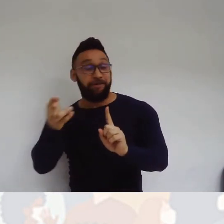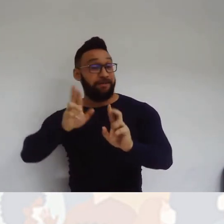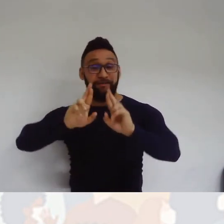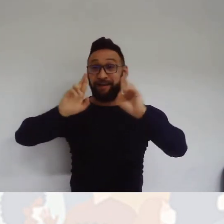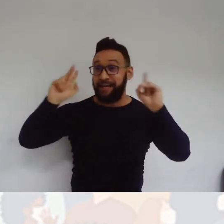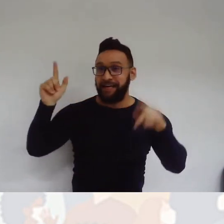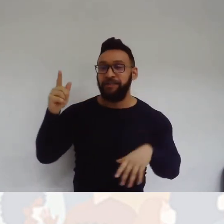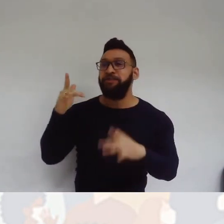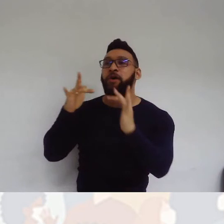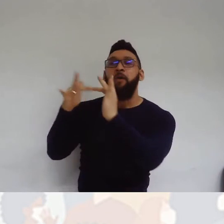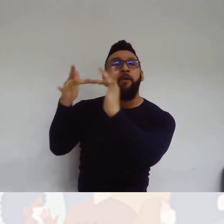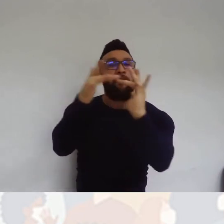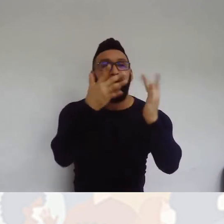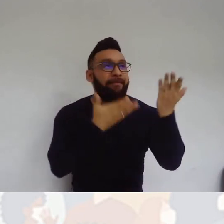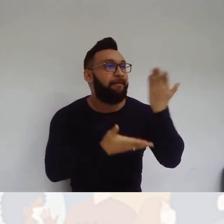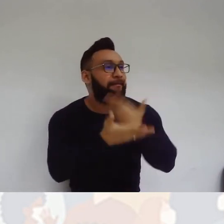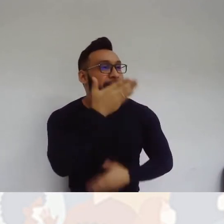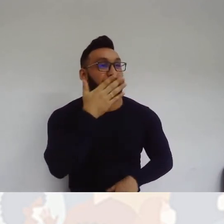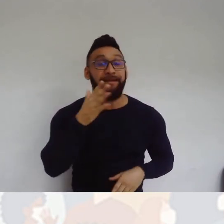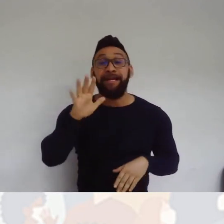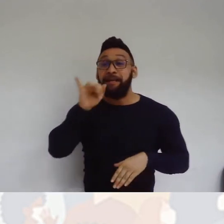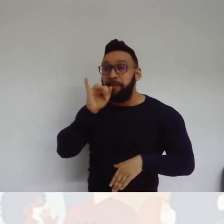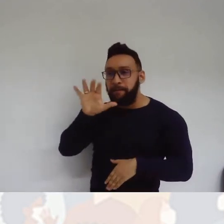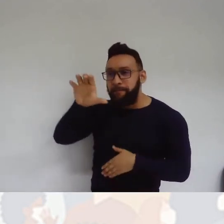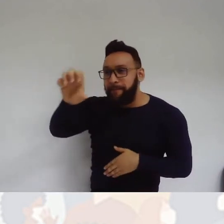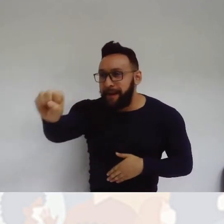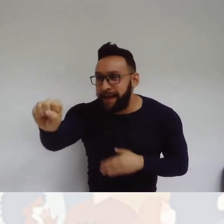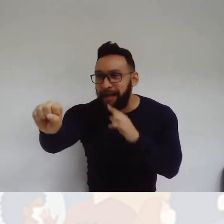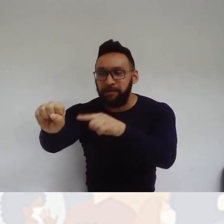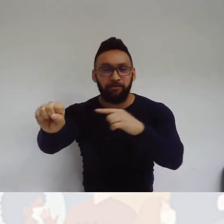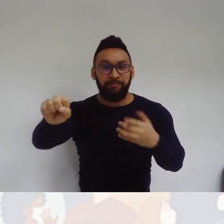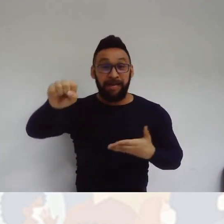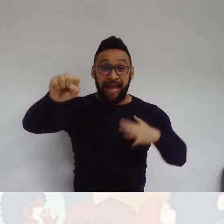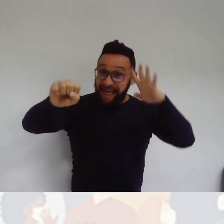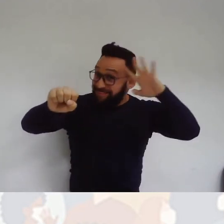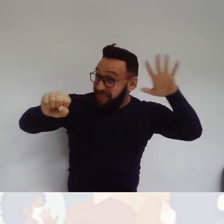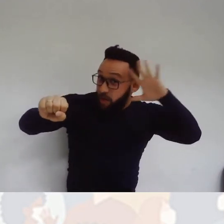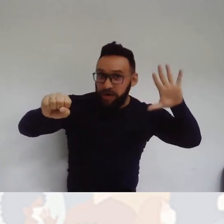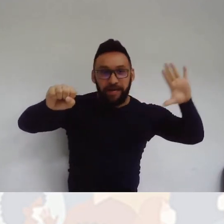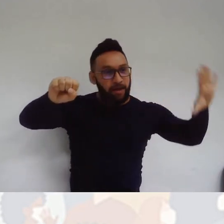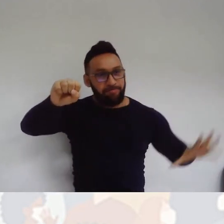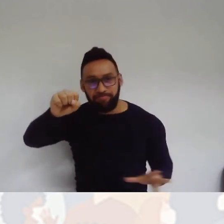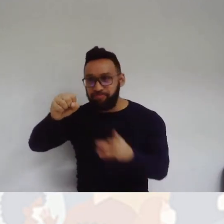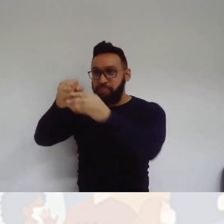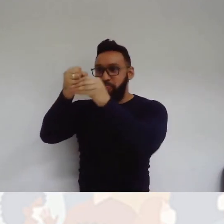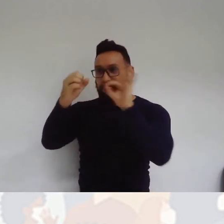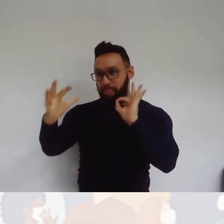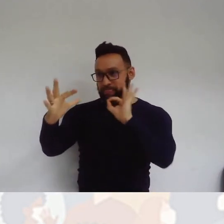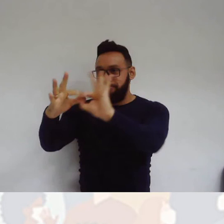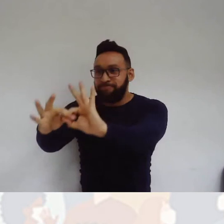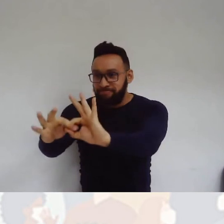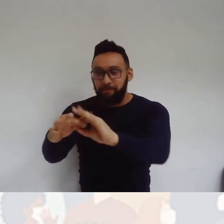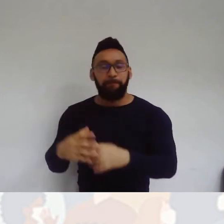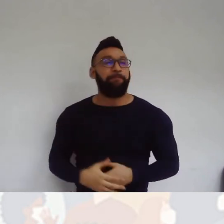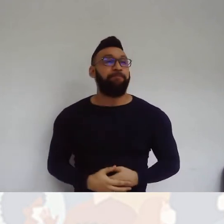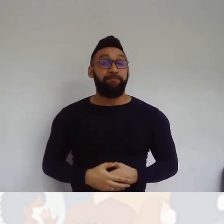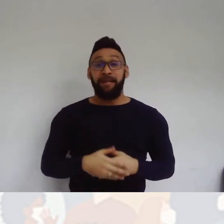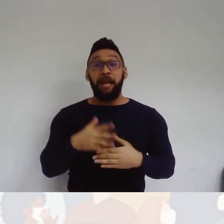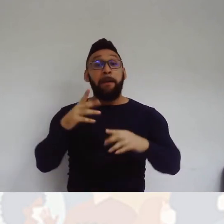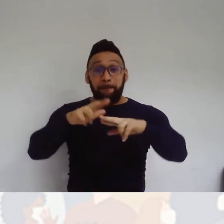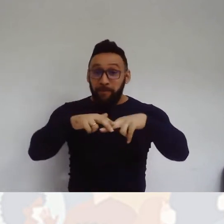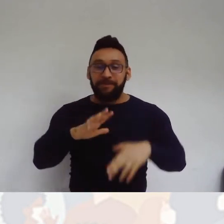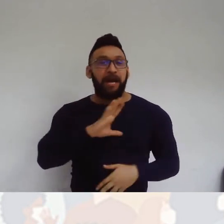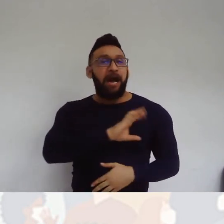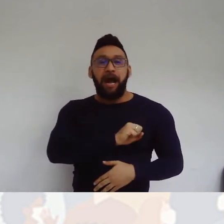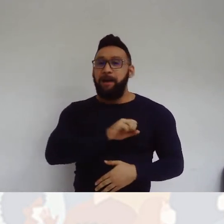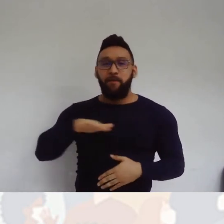pessoas olhem para outras coisas. Eu acho que essa é a beleza dessa área em que a gente está, né?